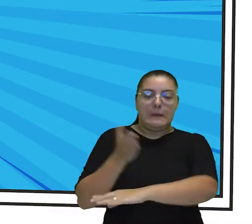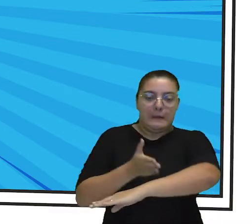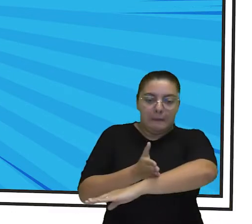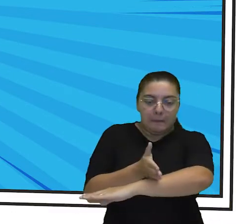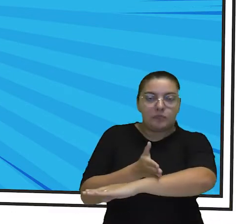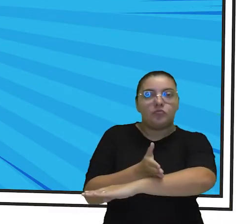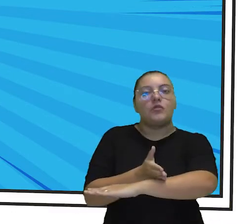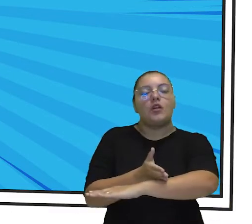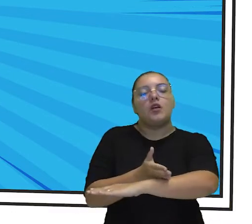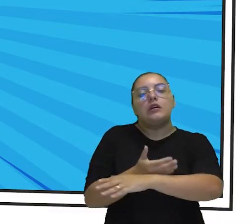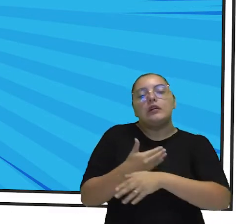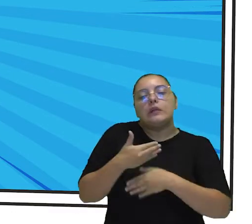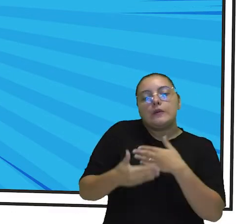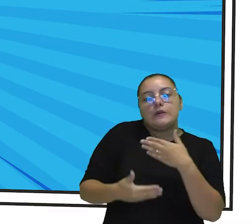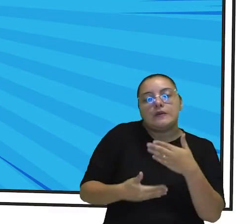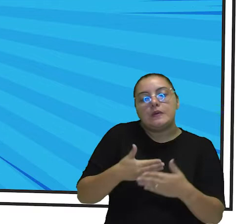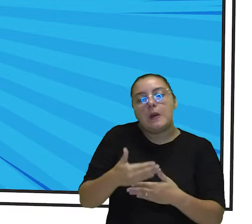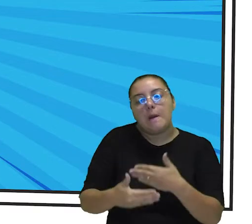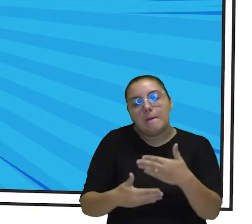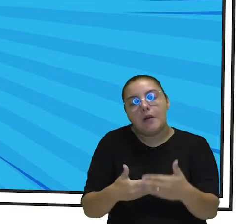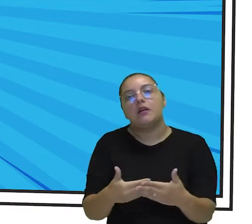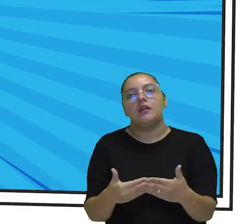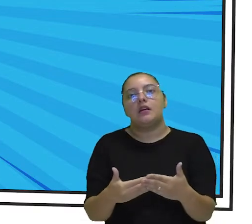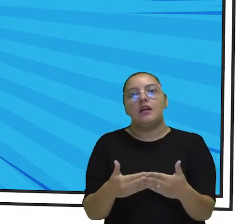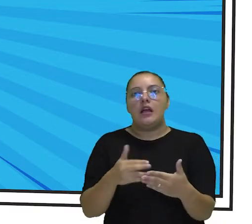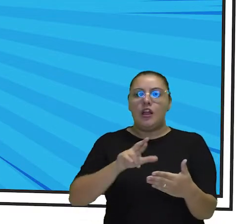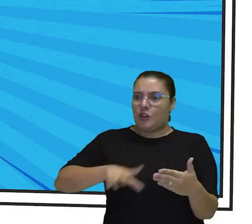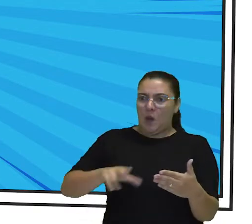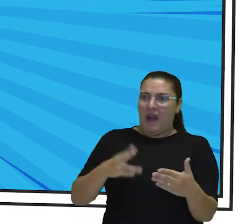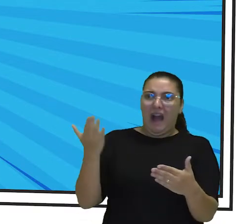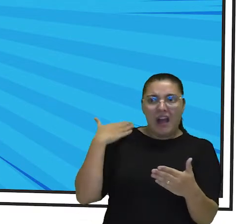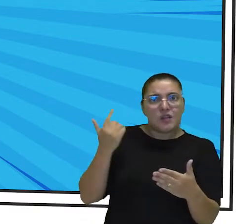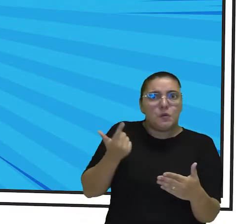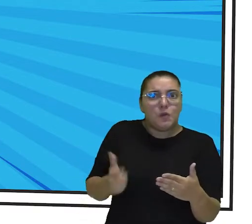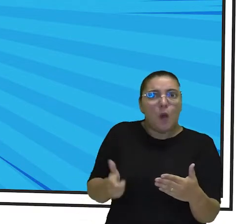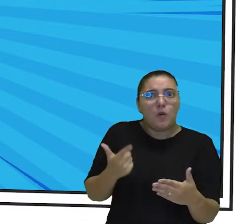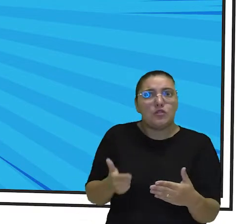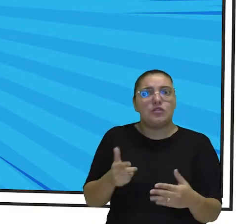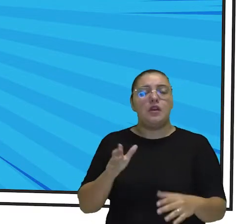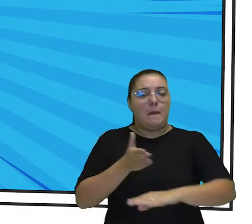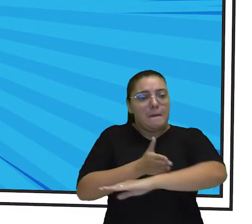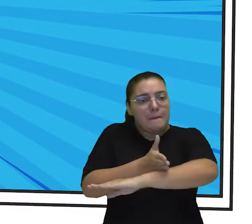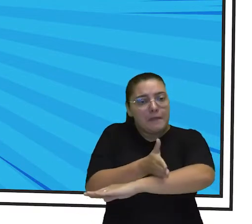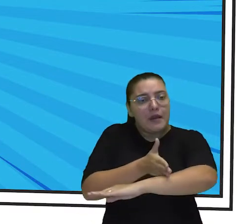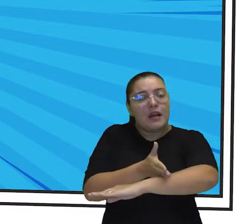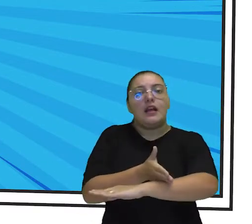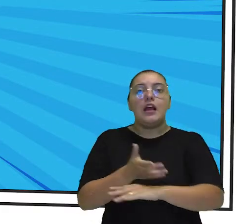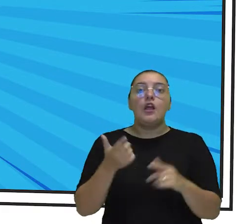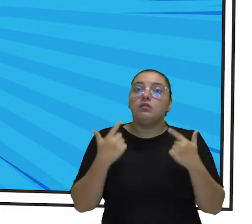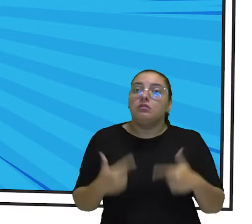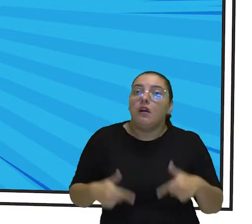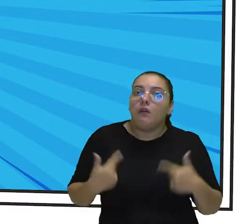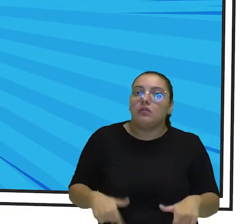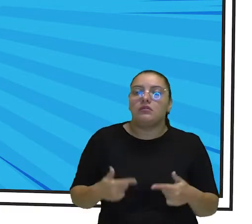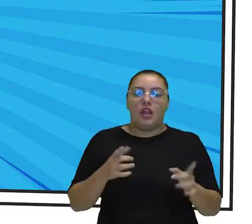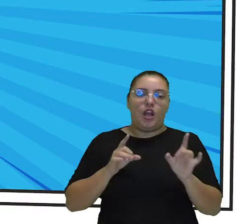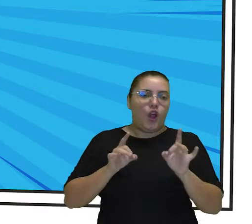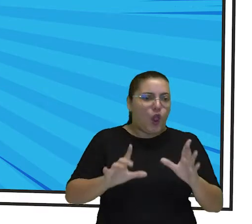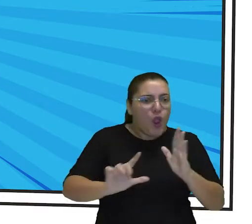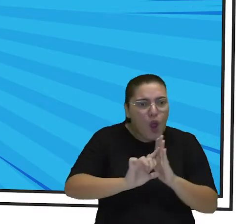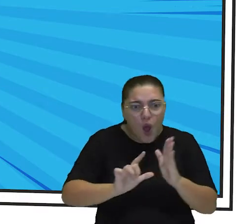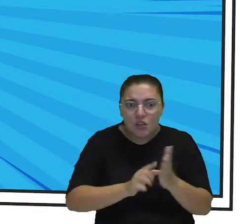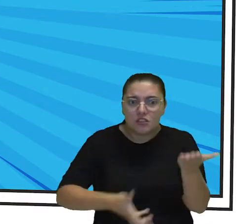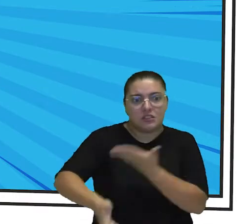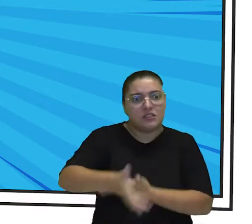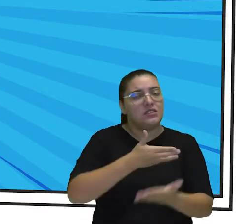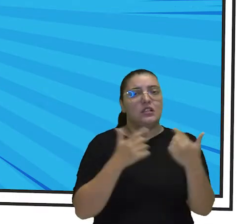está entrando num processo que não era dela. A Idade Média é um período em que não existe comércio, o processo